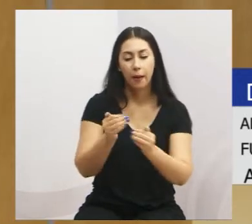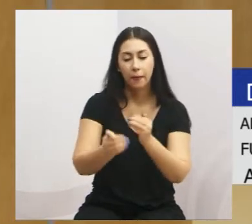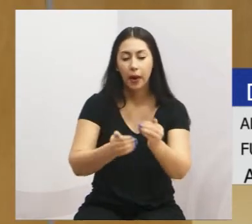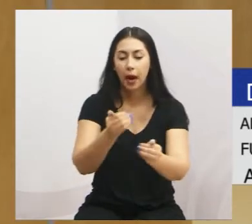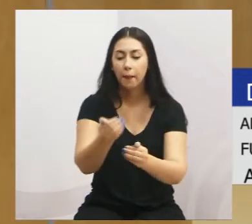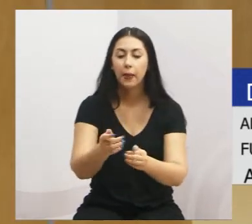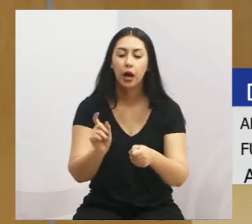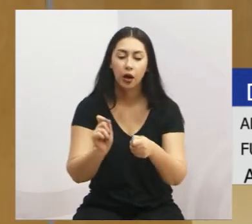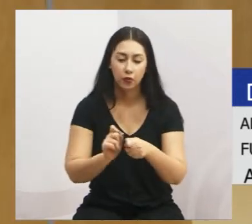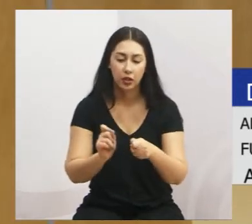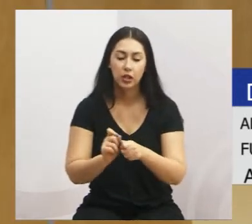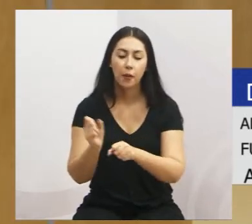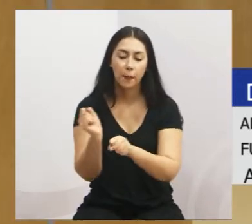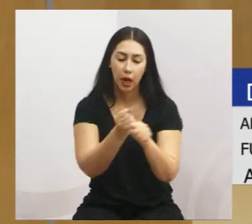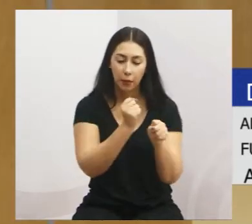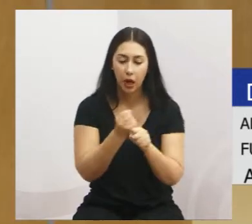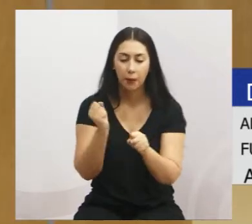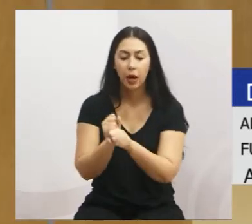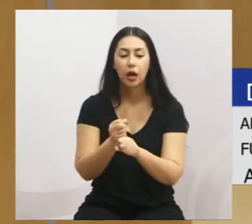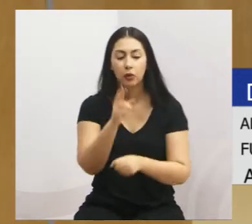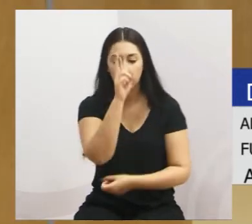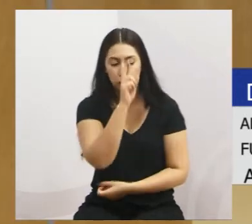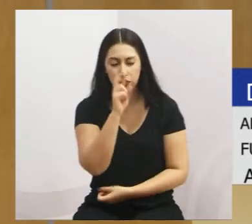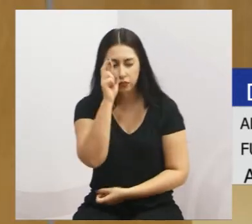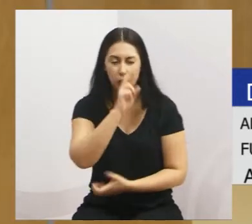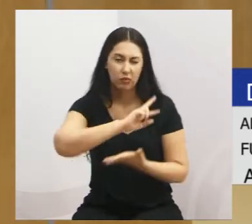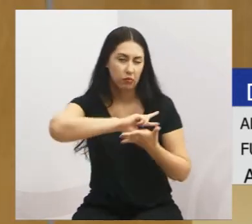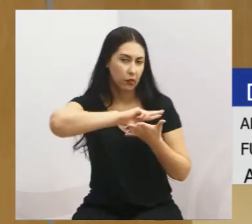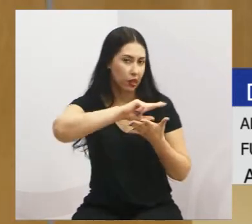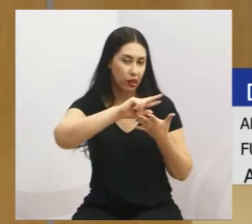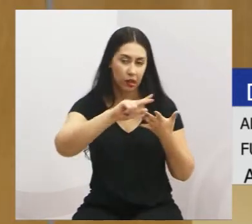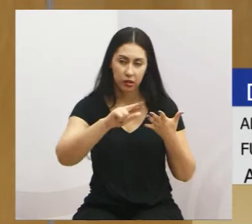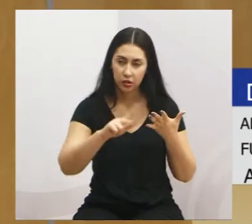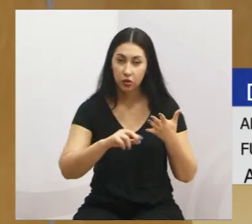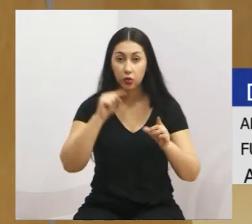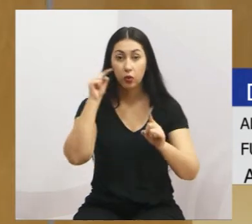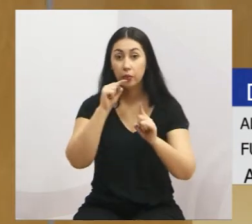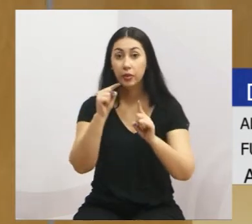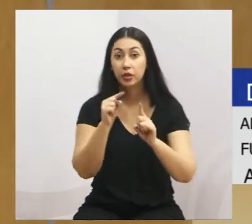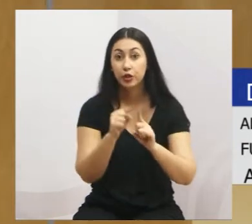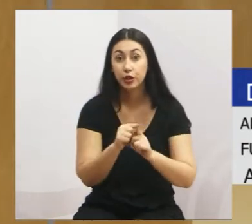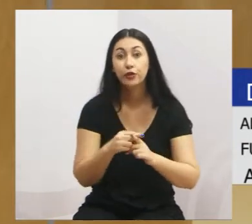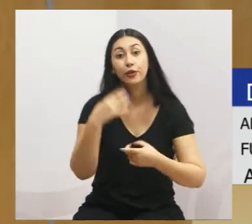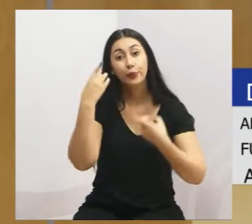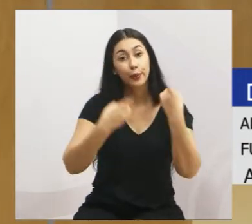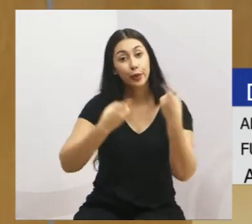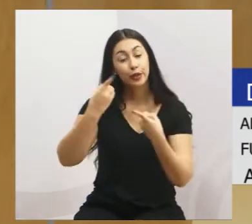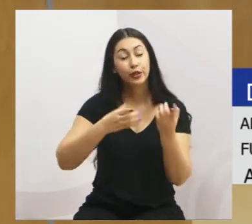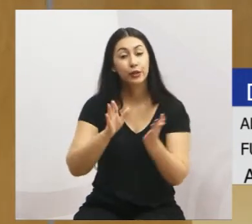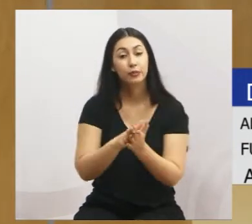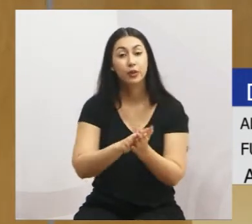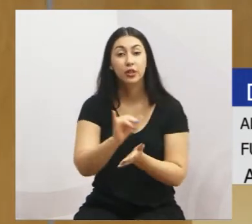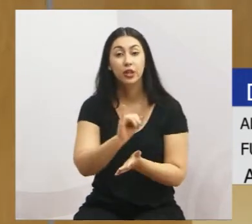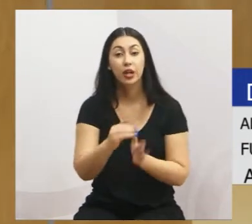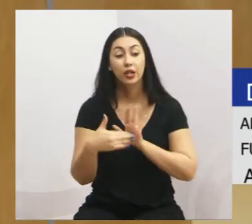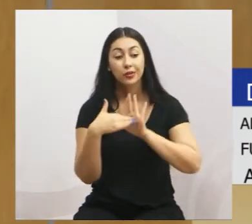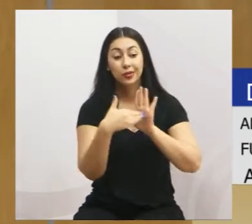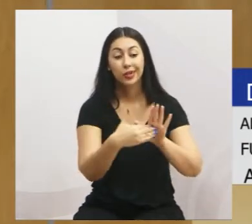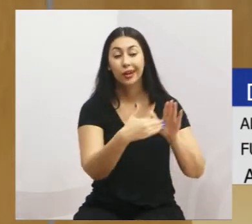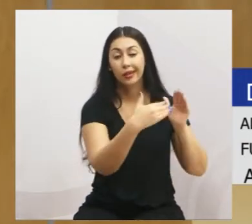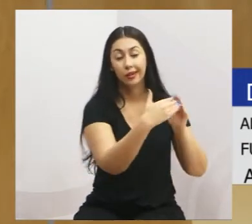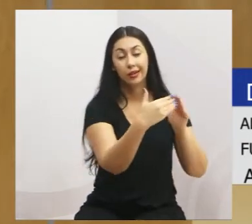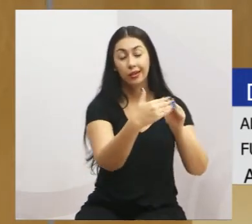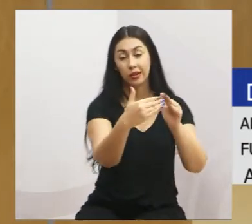fixação, monitoramento de ações e diretrizes voltadas ao planejamento da política pública para habitação,